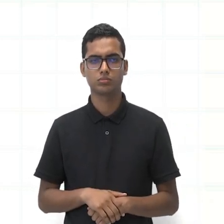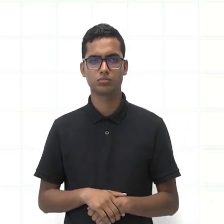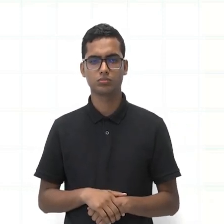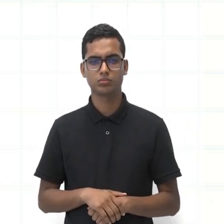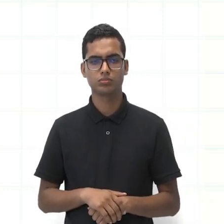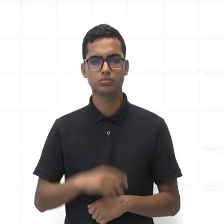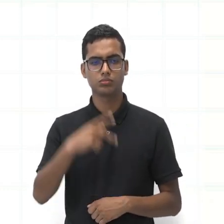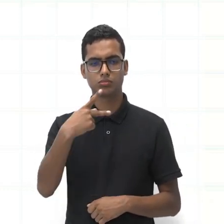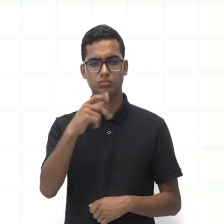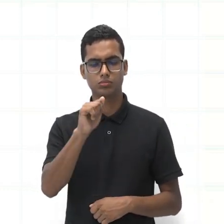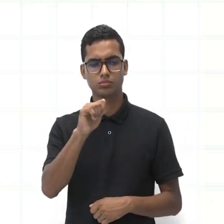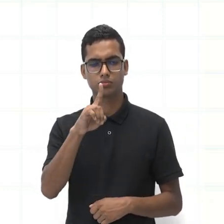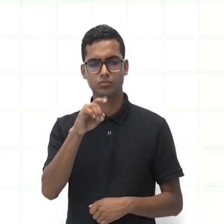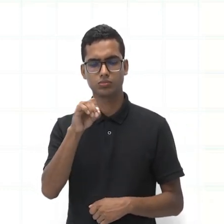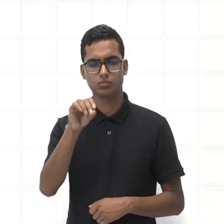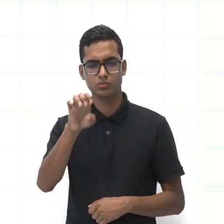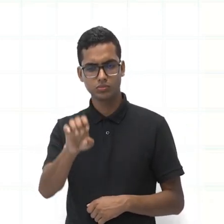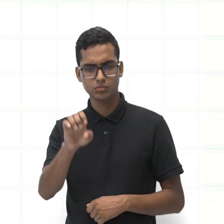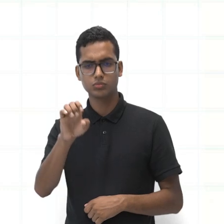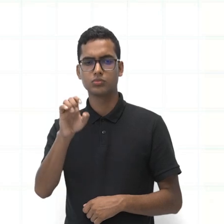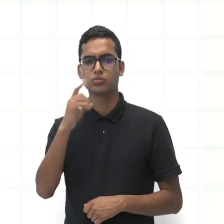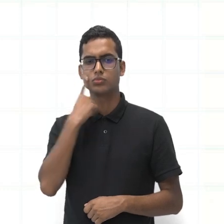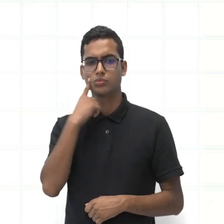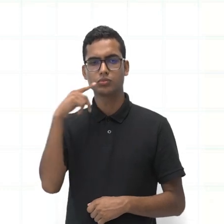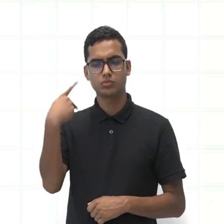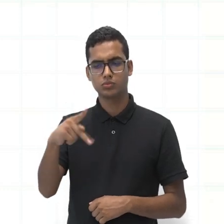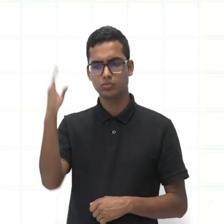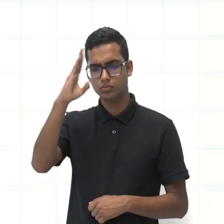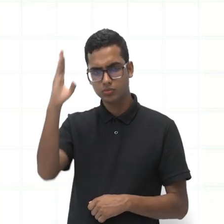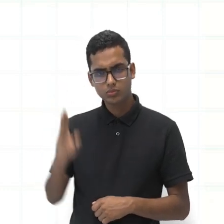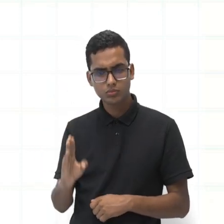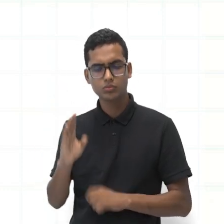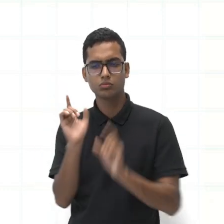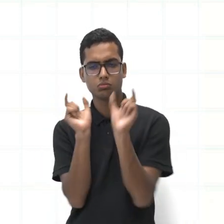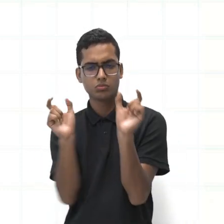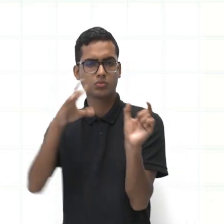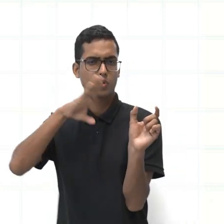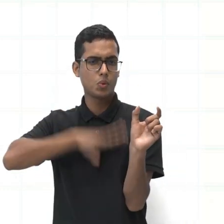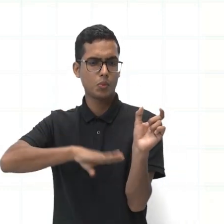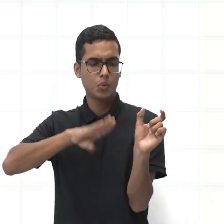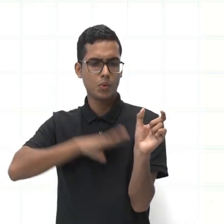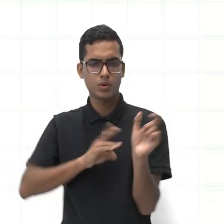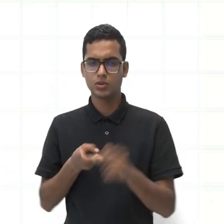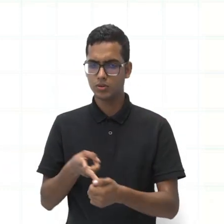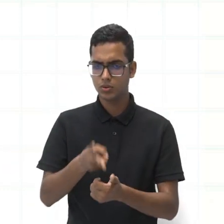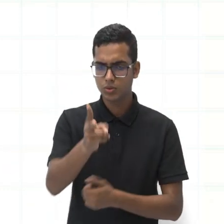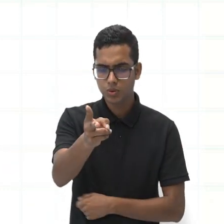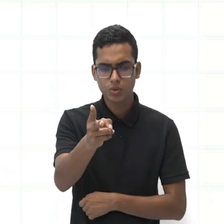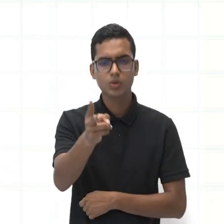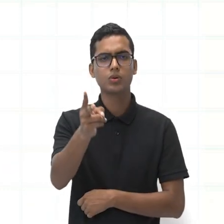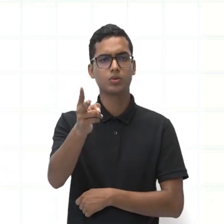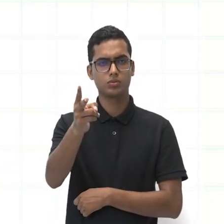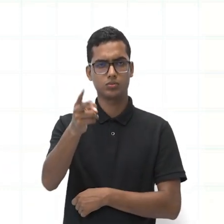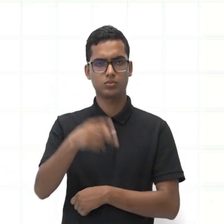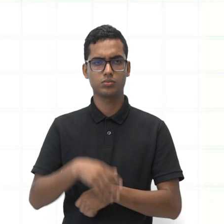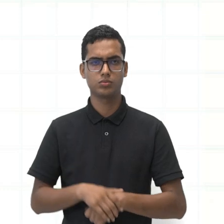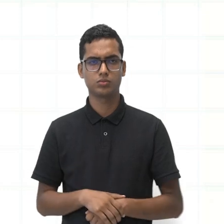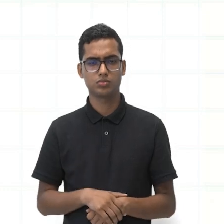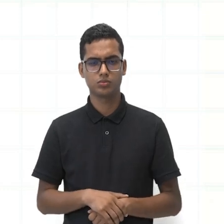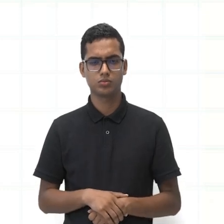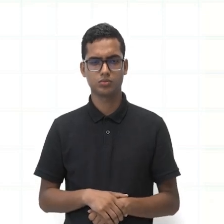alteração. Pagode, idem, tá? Quando a palavra é brasileira, de origem brasileira ou portuguesa, ela se mantém, ela não